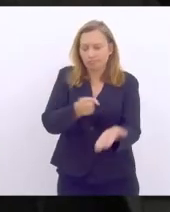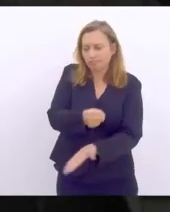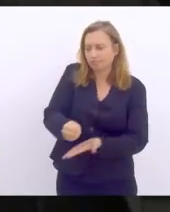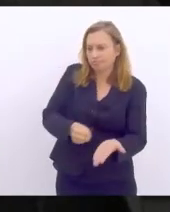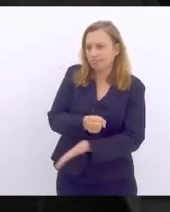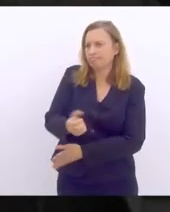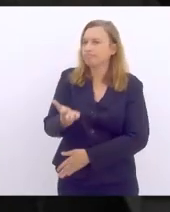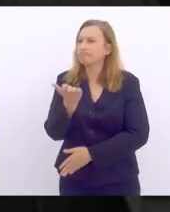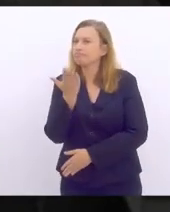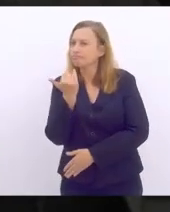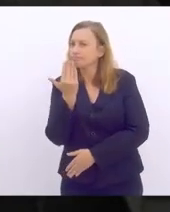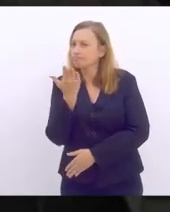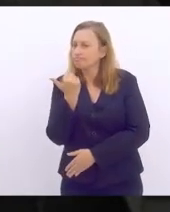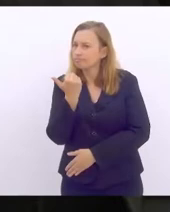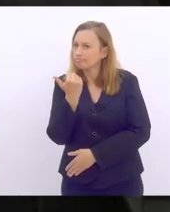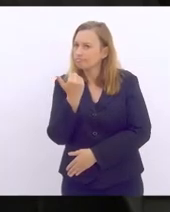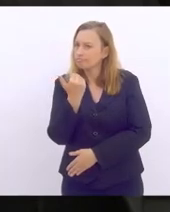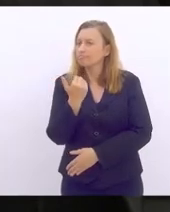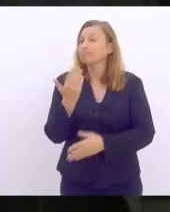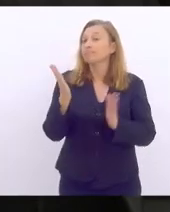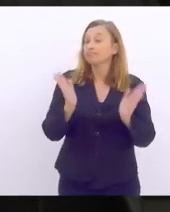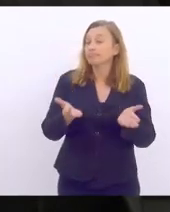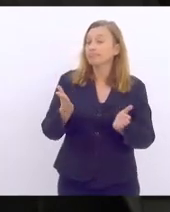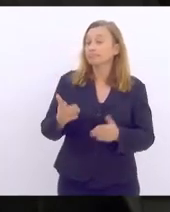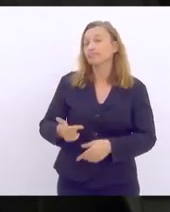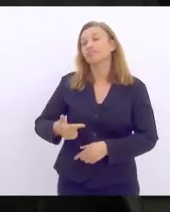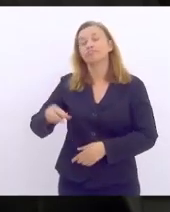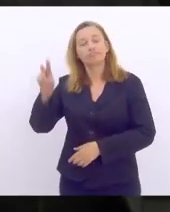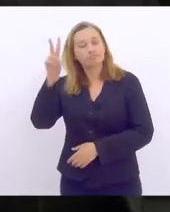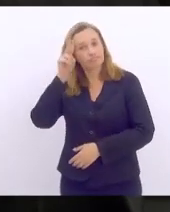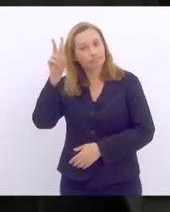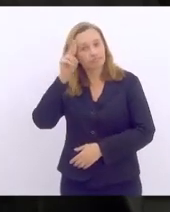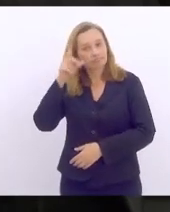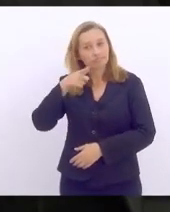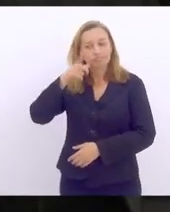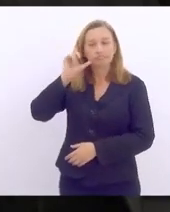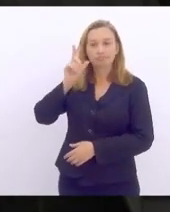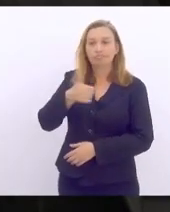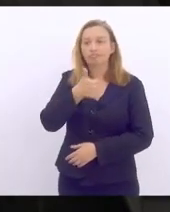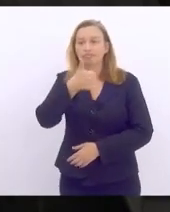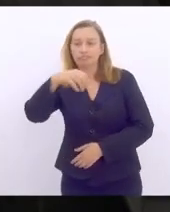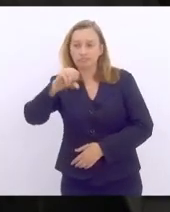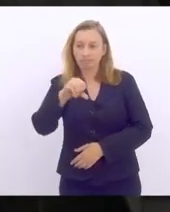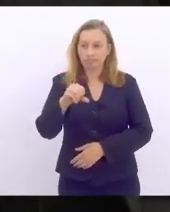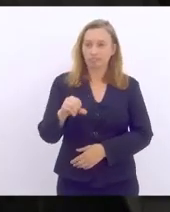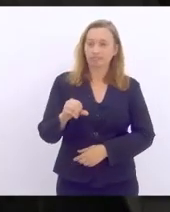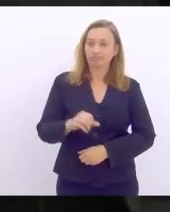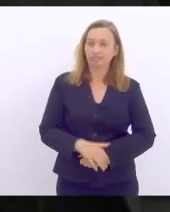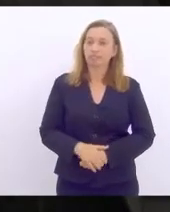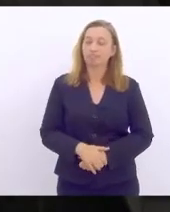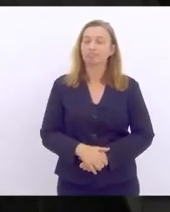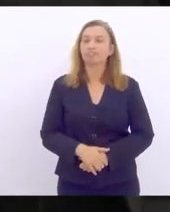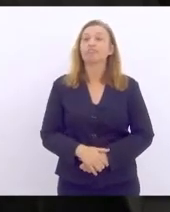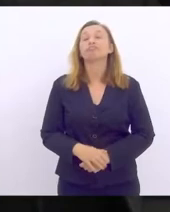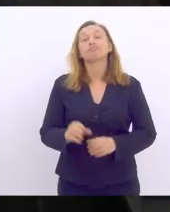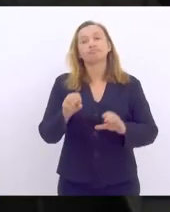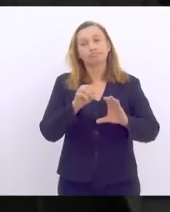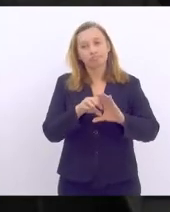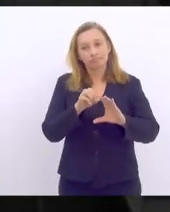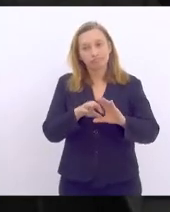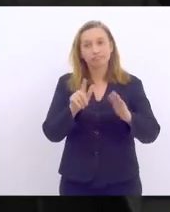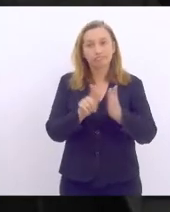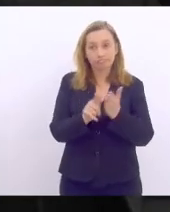nutricional aí vou para segunda-feira ontem 19/11 ainda o jornal O